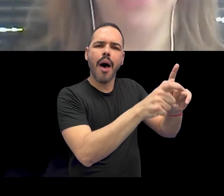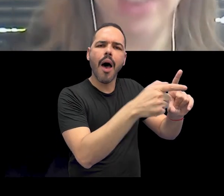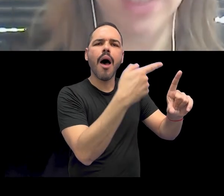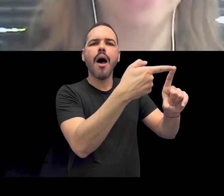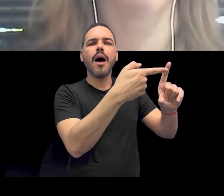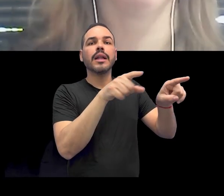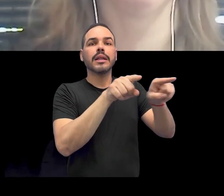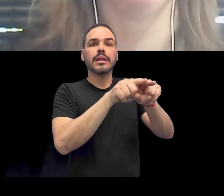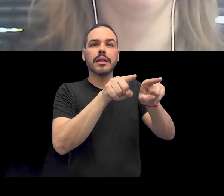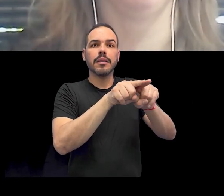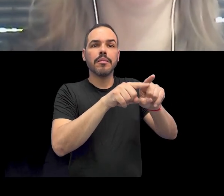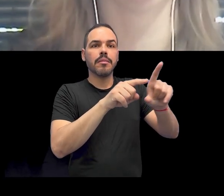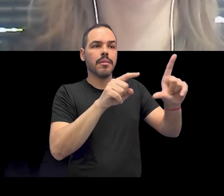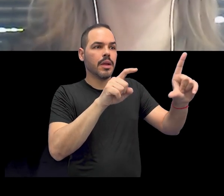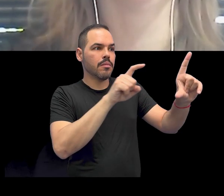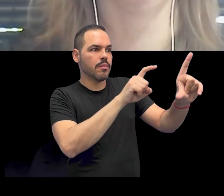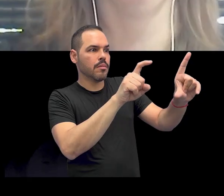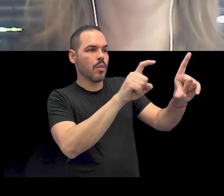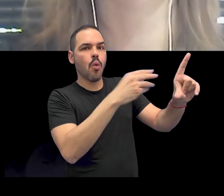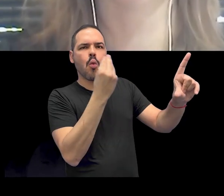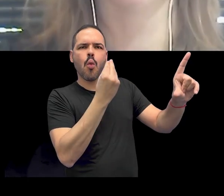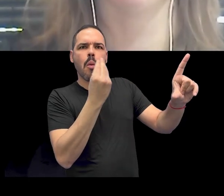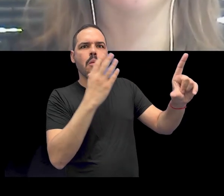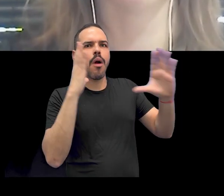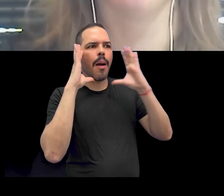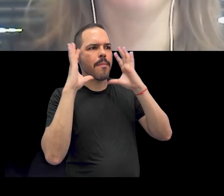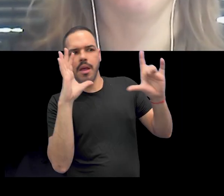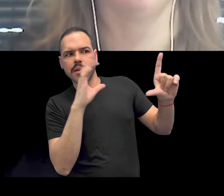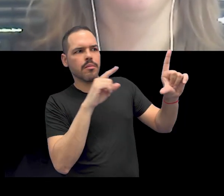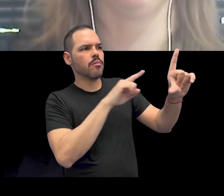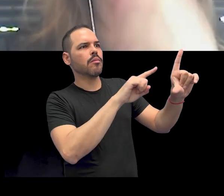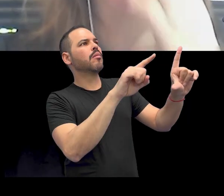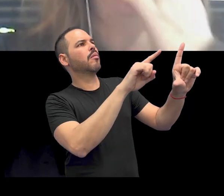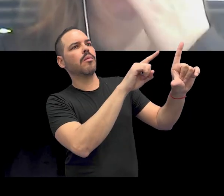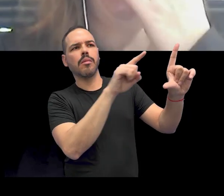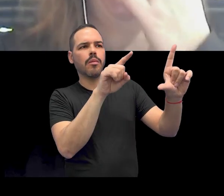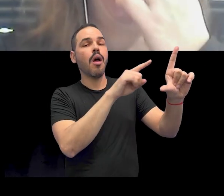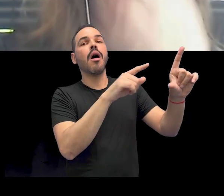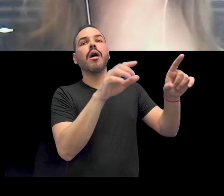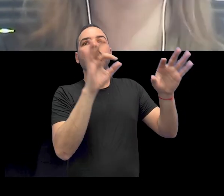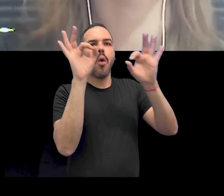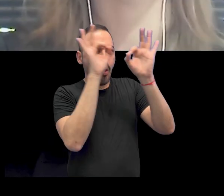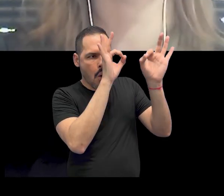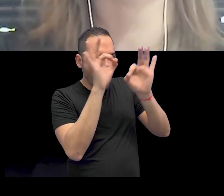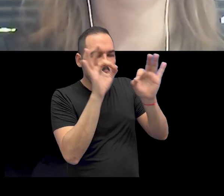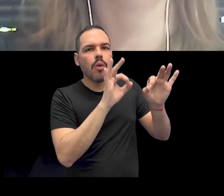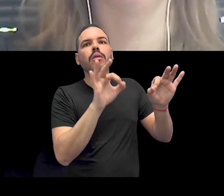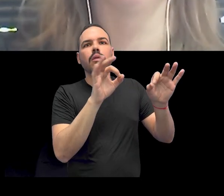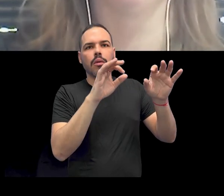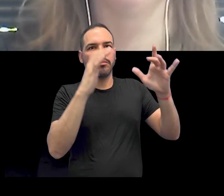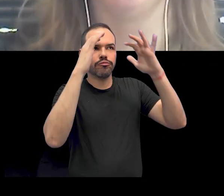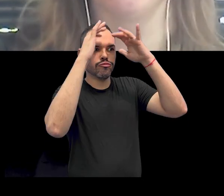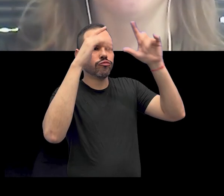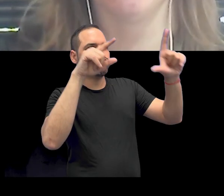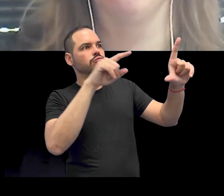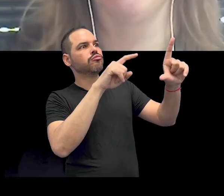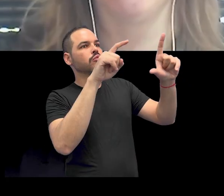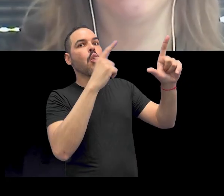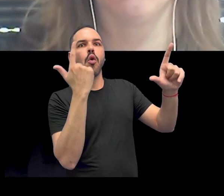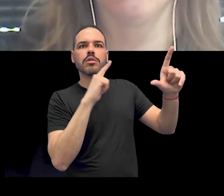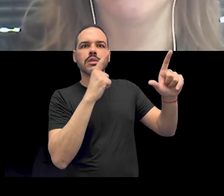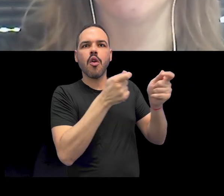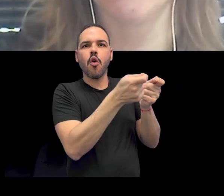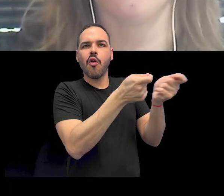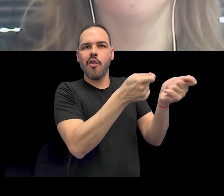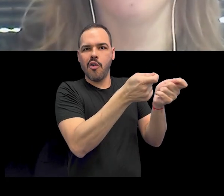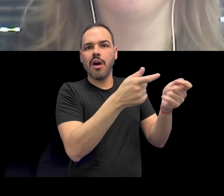de cabeça, movimento de olhos, né? Ondas cerebrais, o pensamento, órteses e ponteiras para digitação, entre